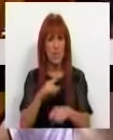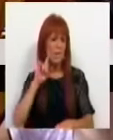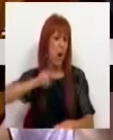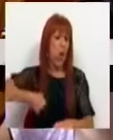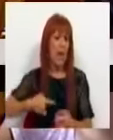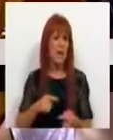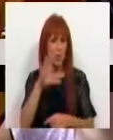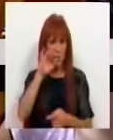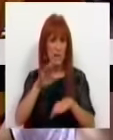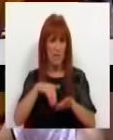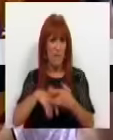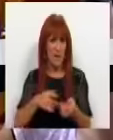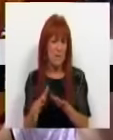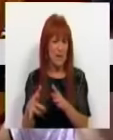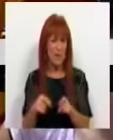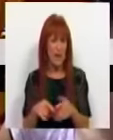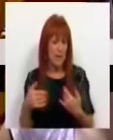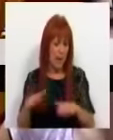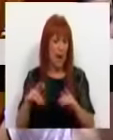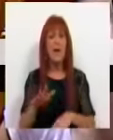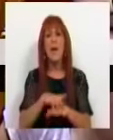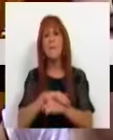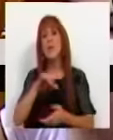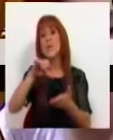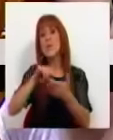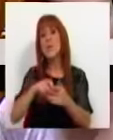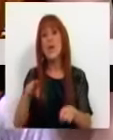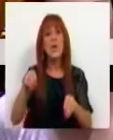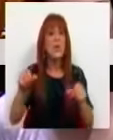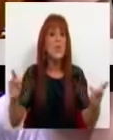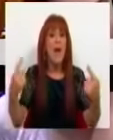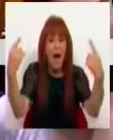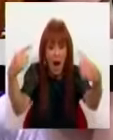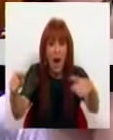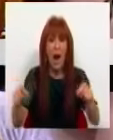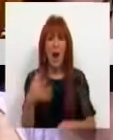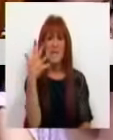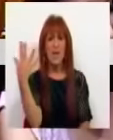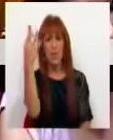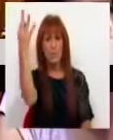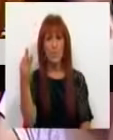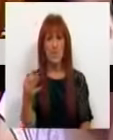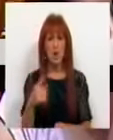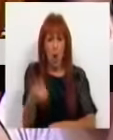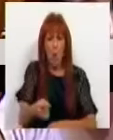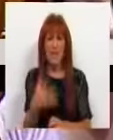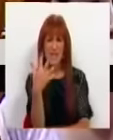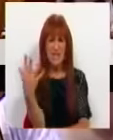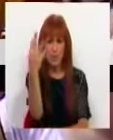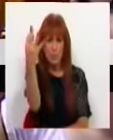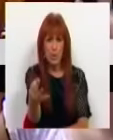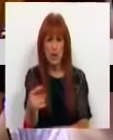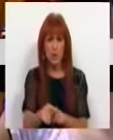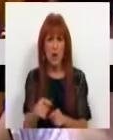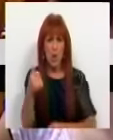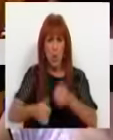violação o Estado aceita de forma mais ou menos passiva. Na administração central e local existe 5%, uma obrigação de 5%